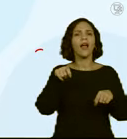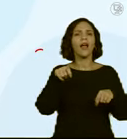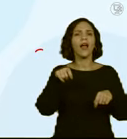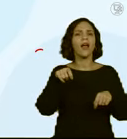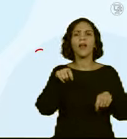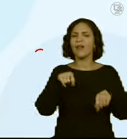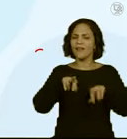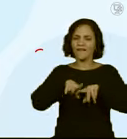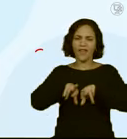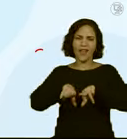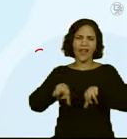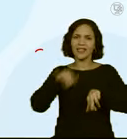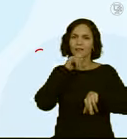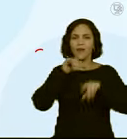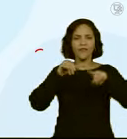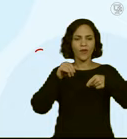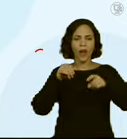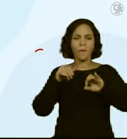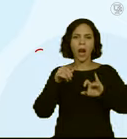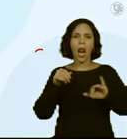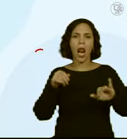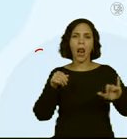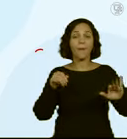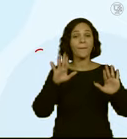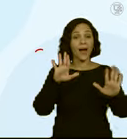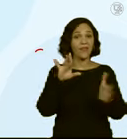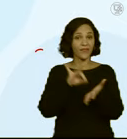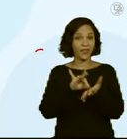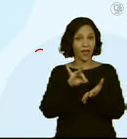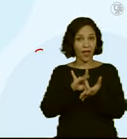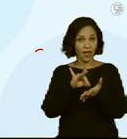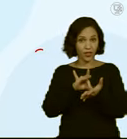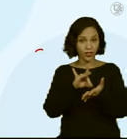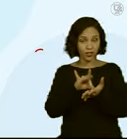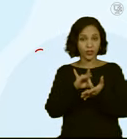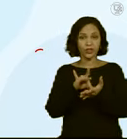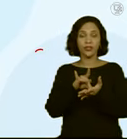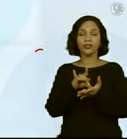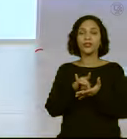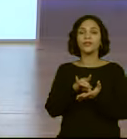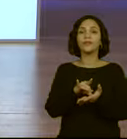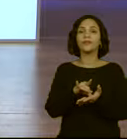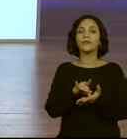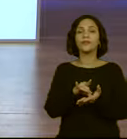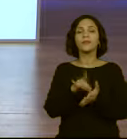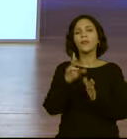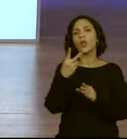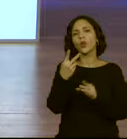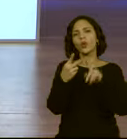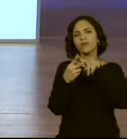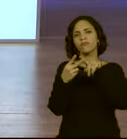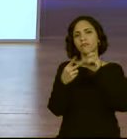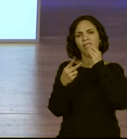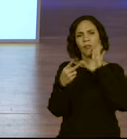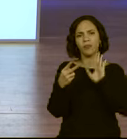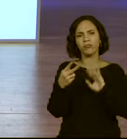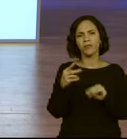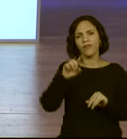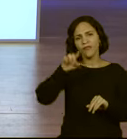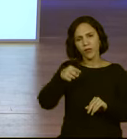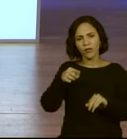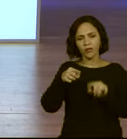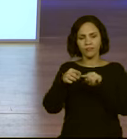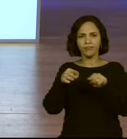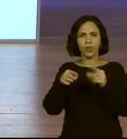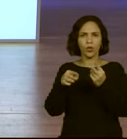colocando várias casas depois da, mas na verdade a gente é vai ficar em apenas duas casas